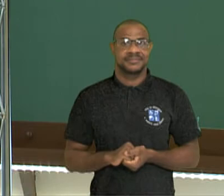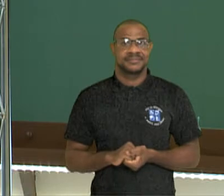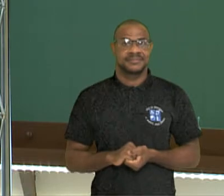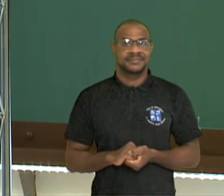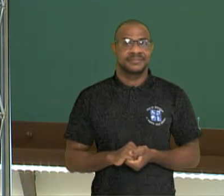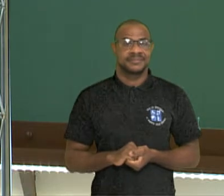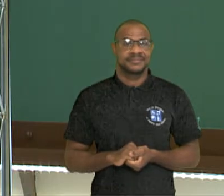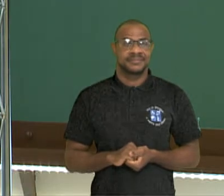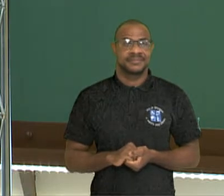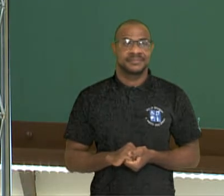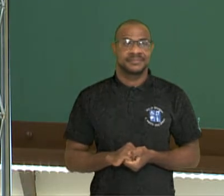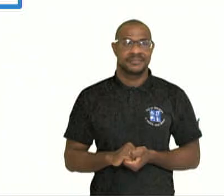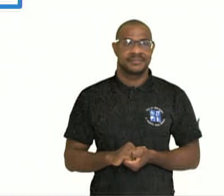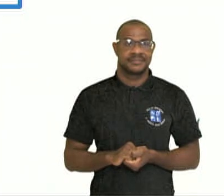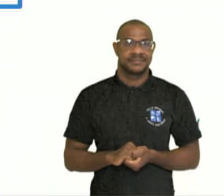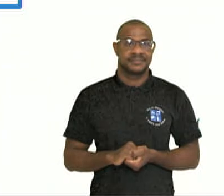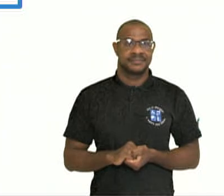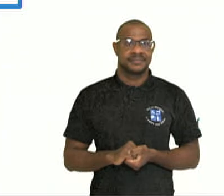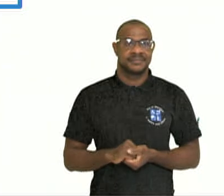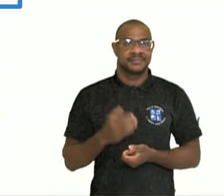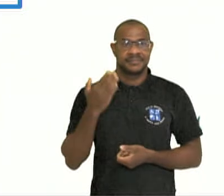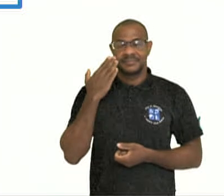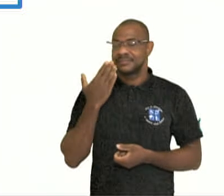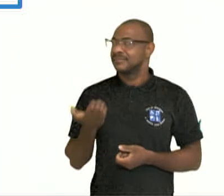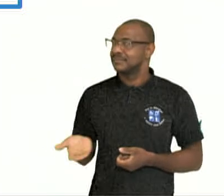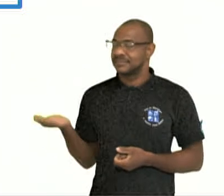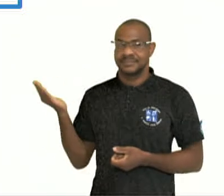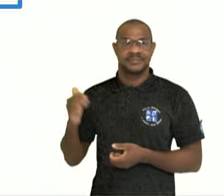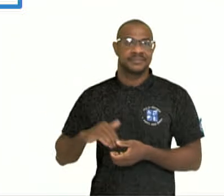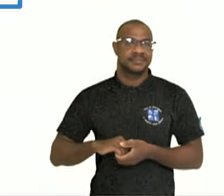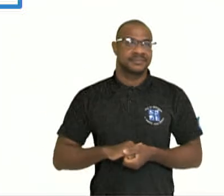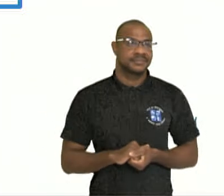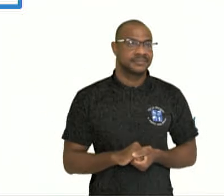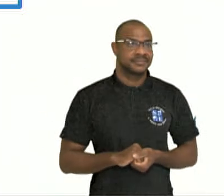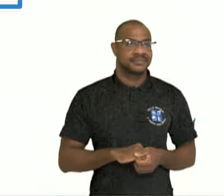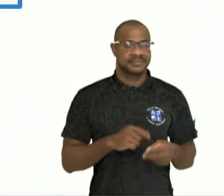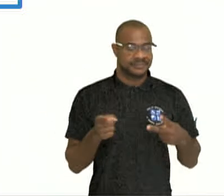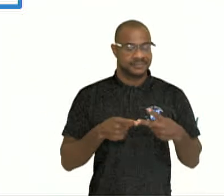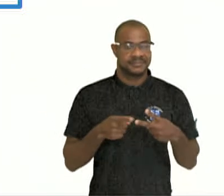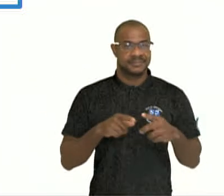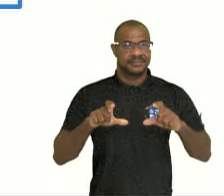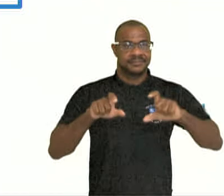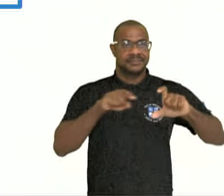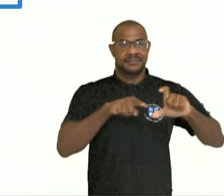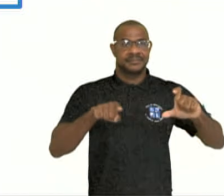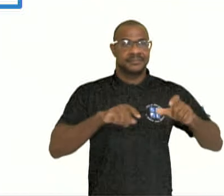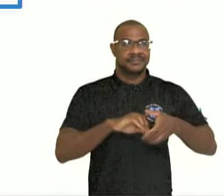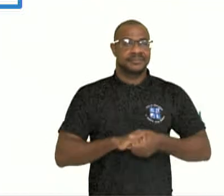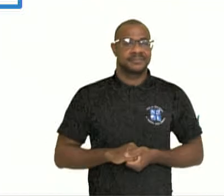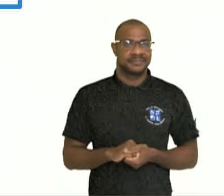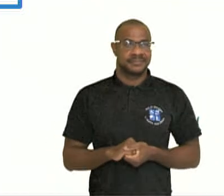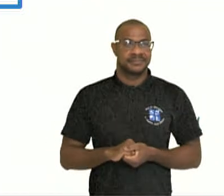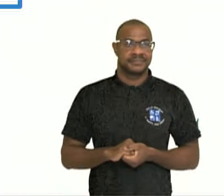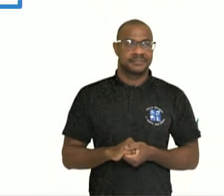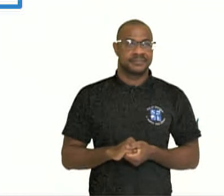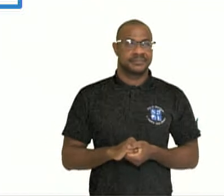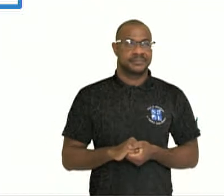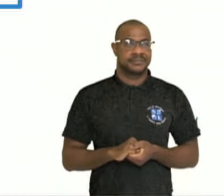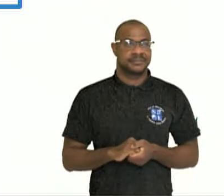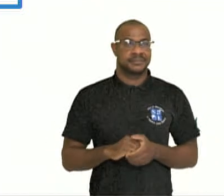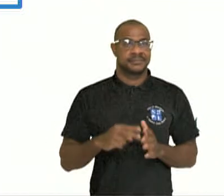filhos deles terá essa relação. Os tios. E a segunda aqui. Pensando-me, nossa, fico